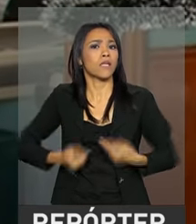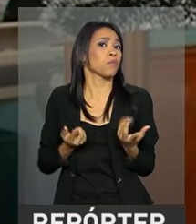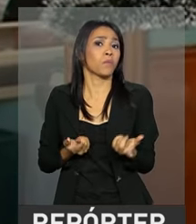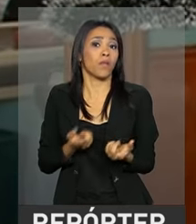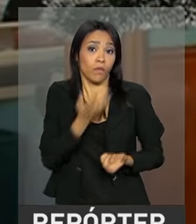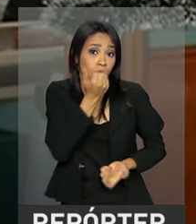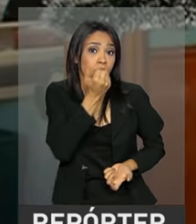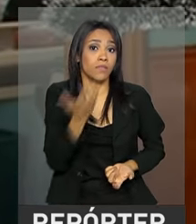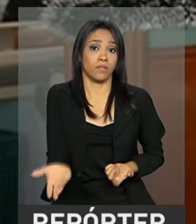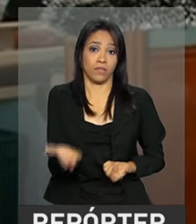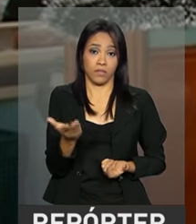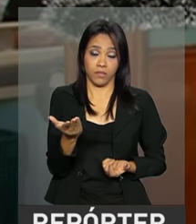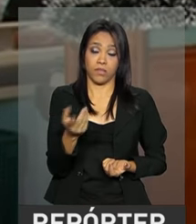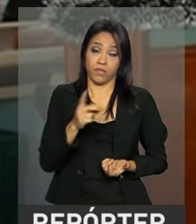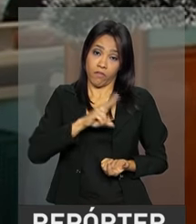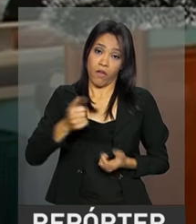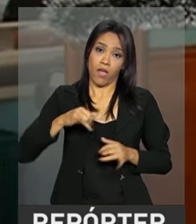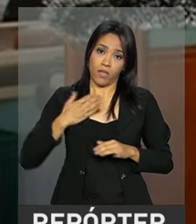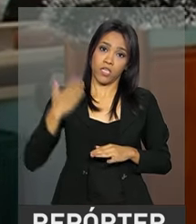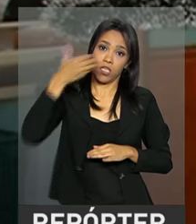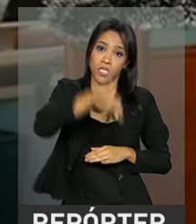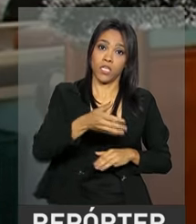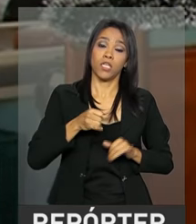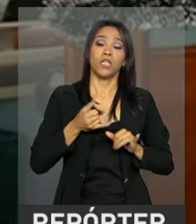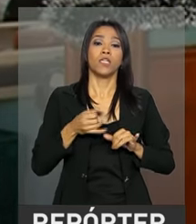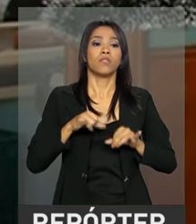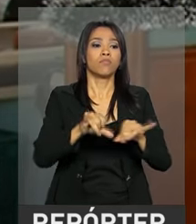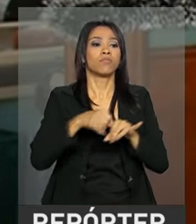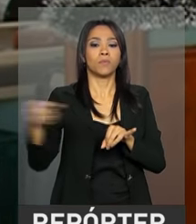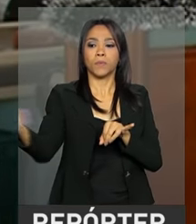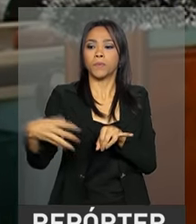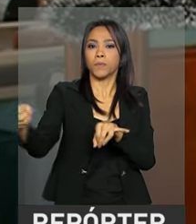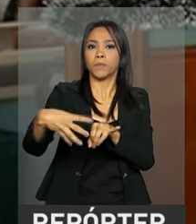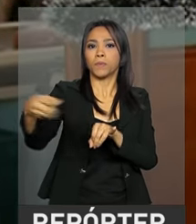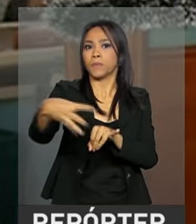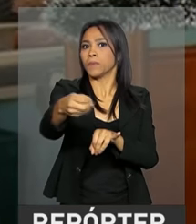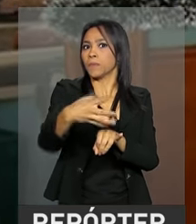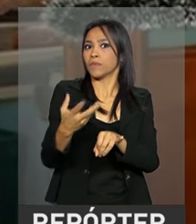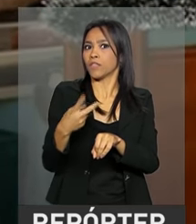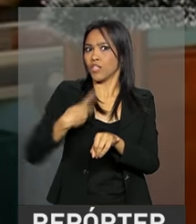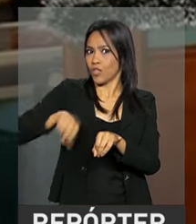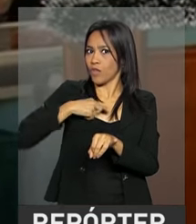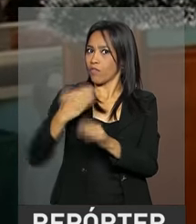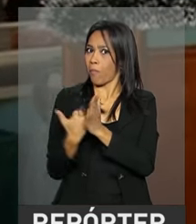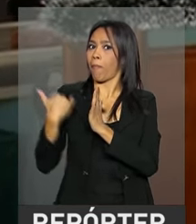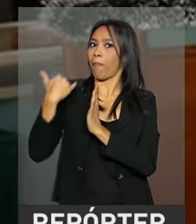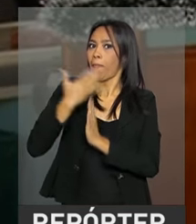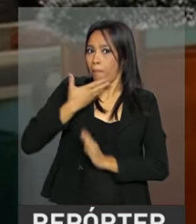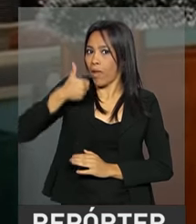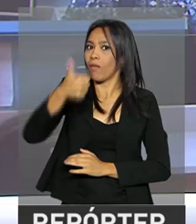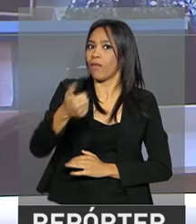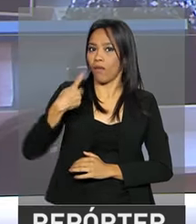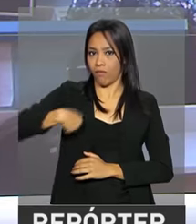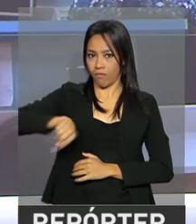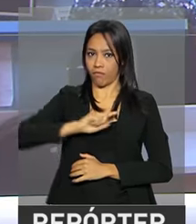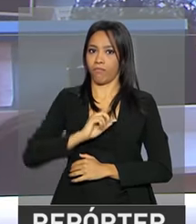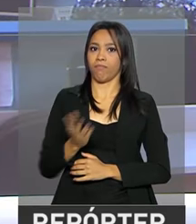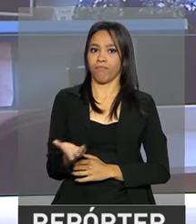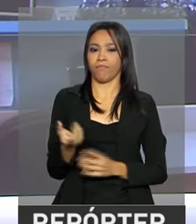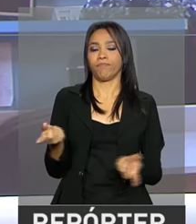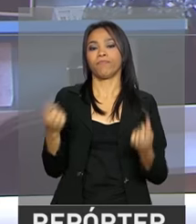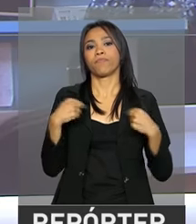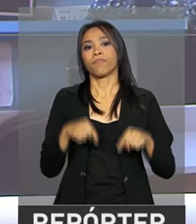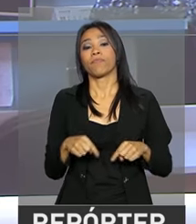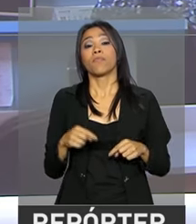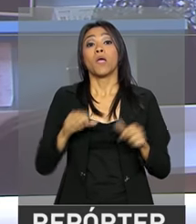gastando em alimento eles vão vir pro supermercado e vindo pro supermercado a gente vai ter uma perspectiva que nós vamos também melhorar um pouco o nosso movimento e